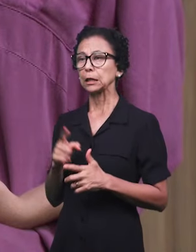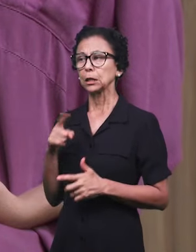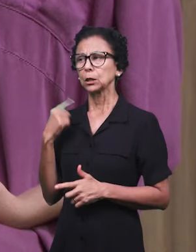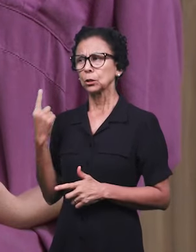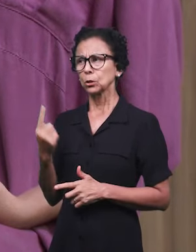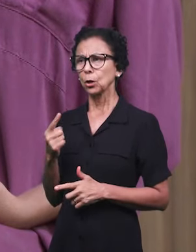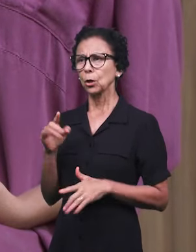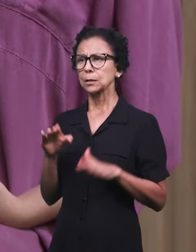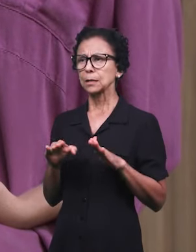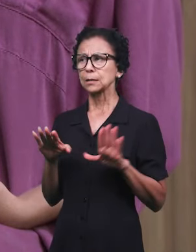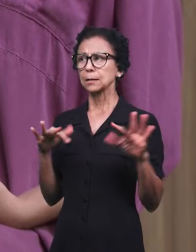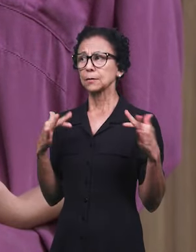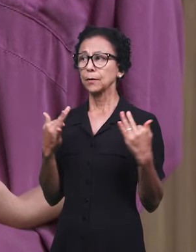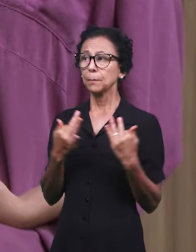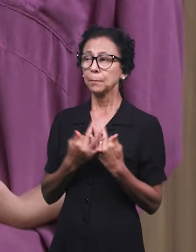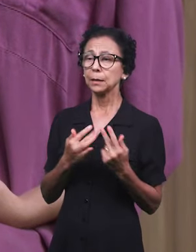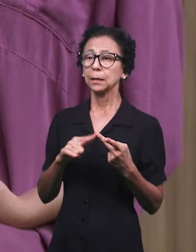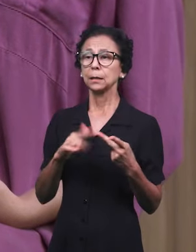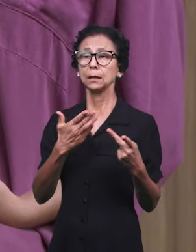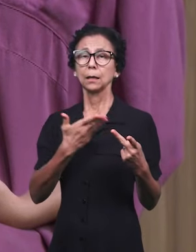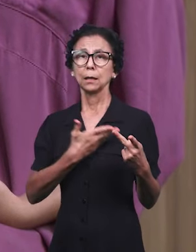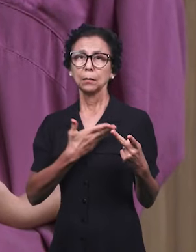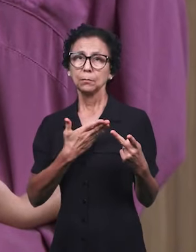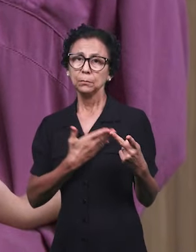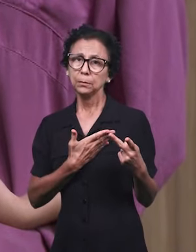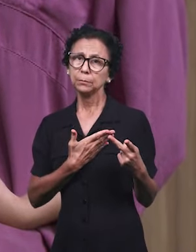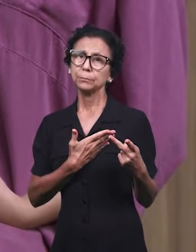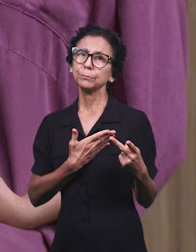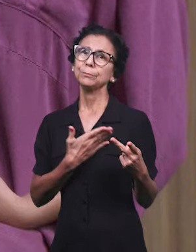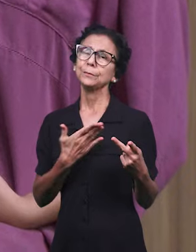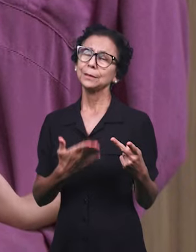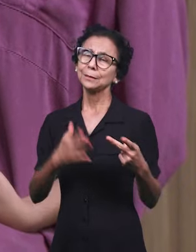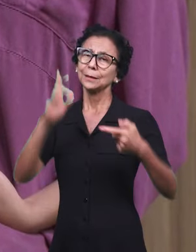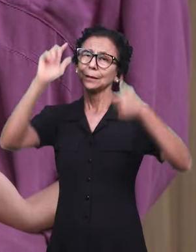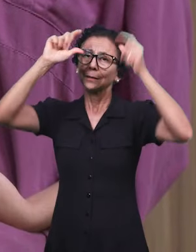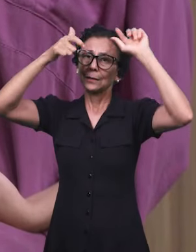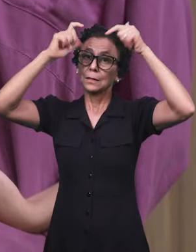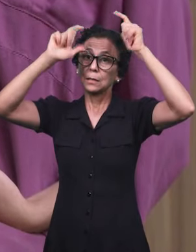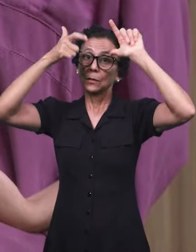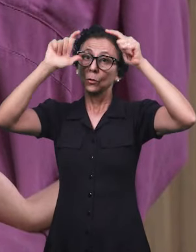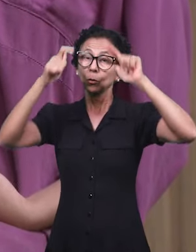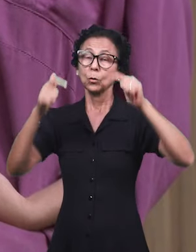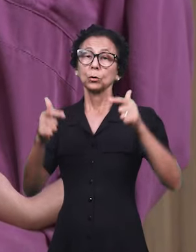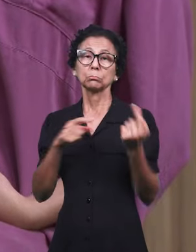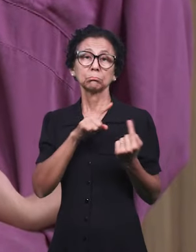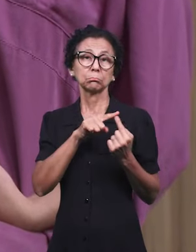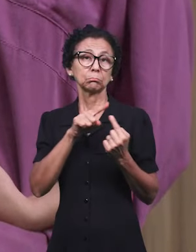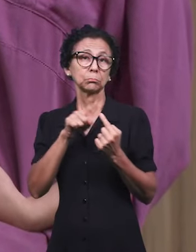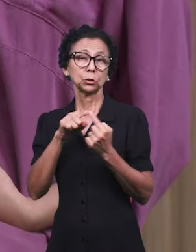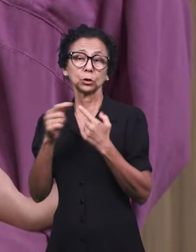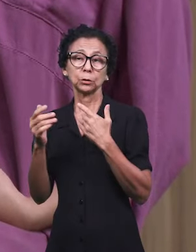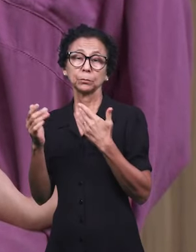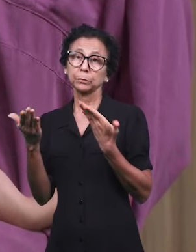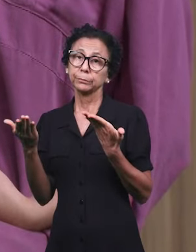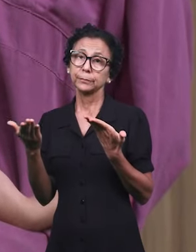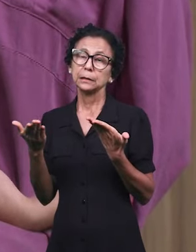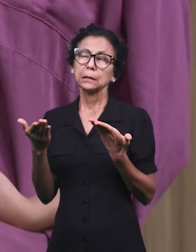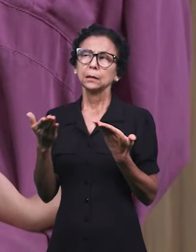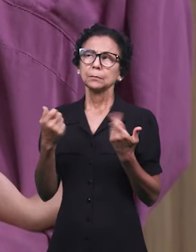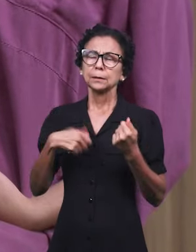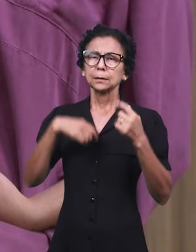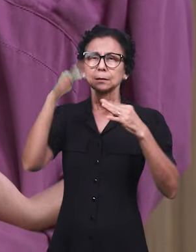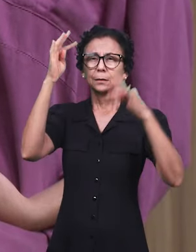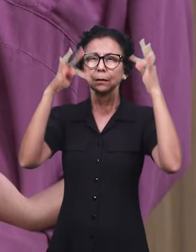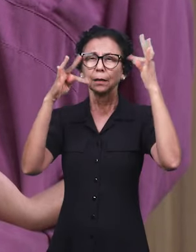porque muitas vezes nós temos familiares, amigos que estão passando por algum transtorno, precisam de um